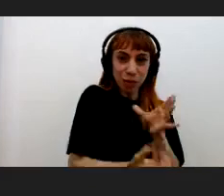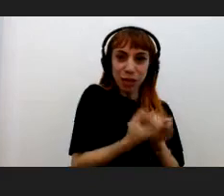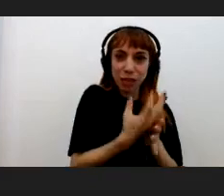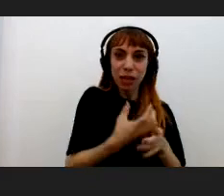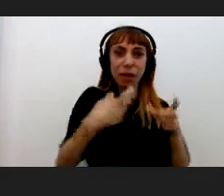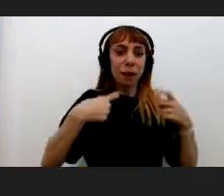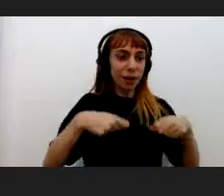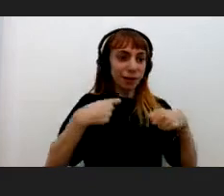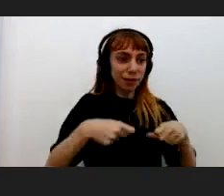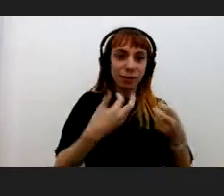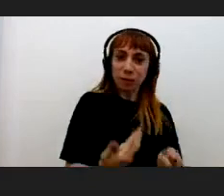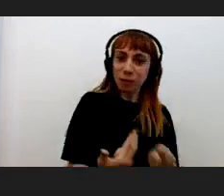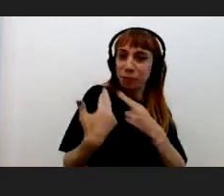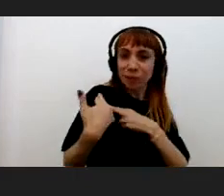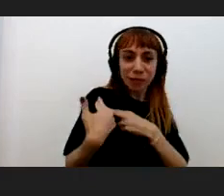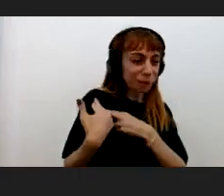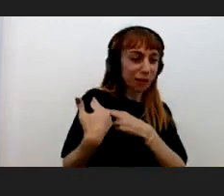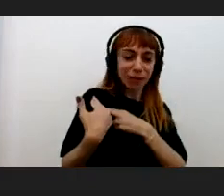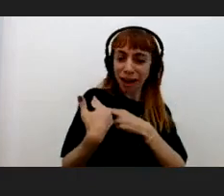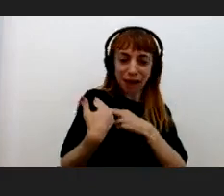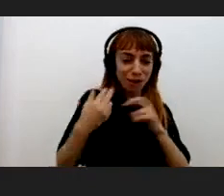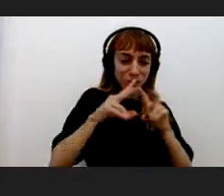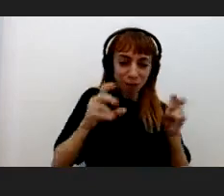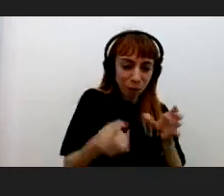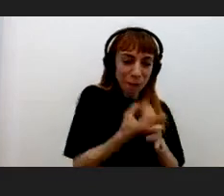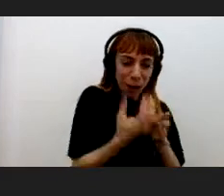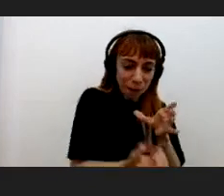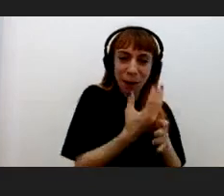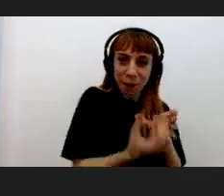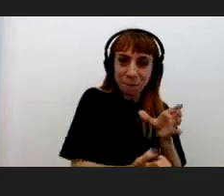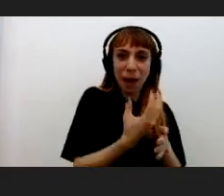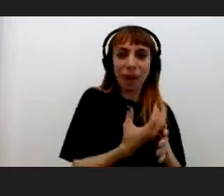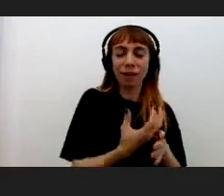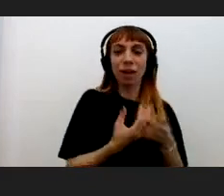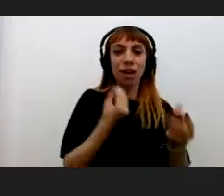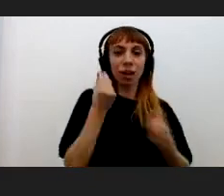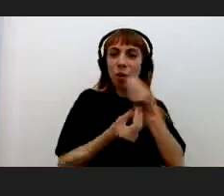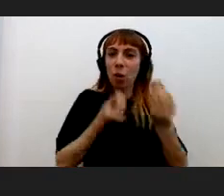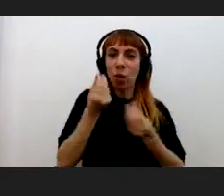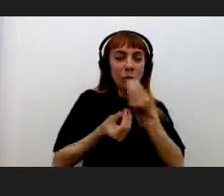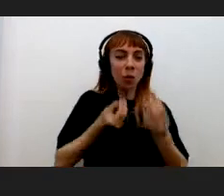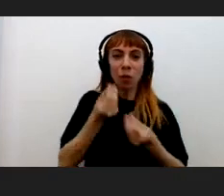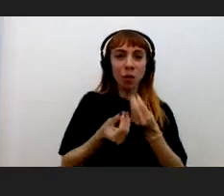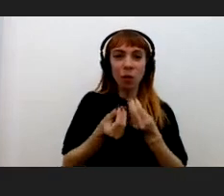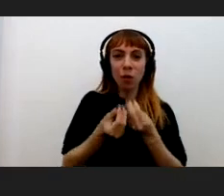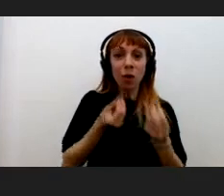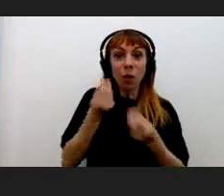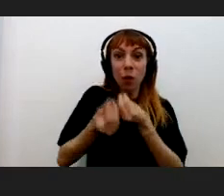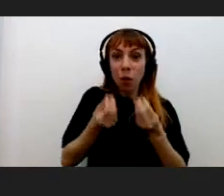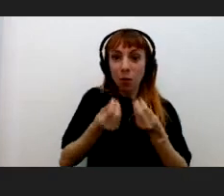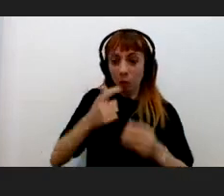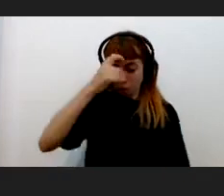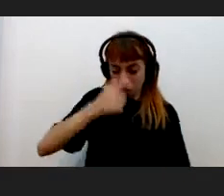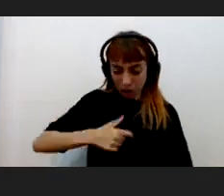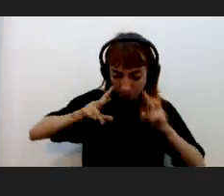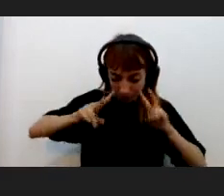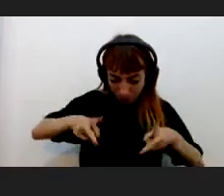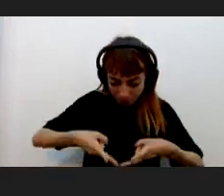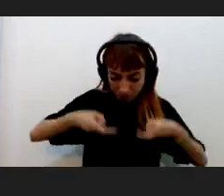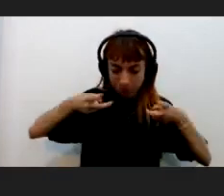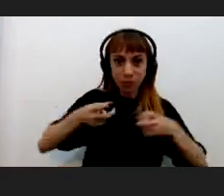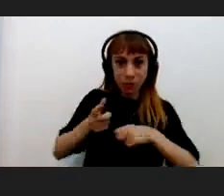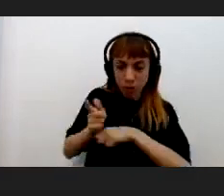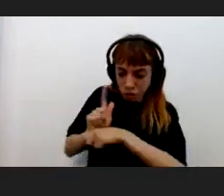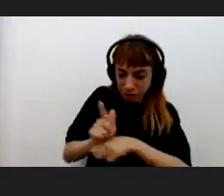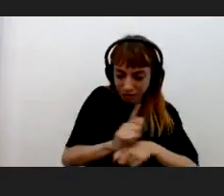e dentro de uma lógica de uma gestão permanente de si. O que isso implica dizer? Eu vivo numa